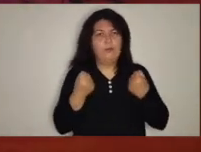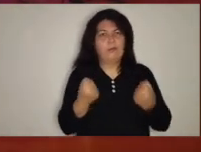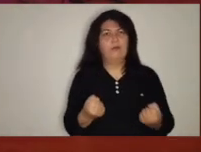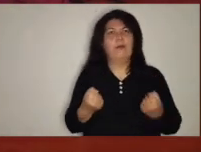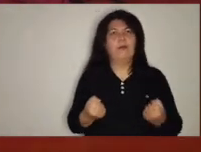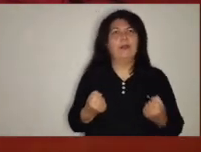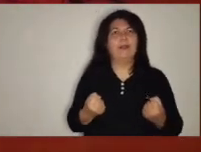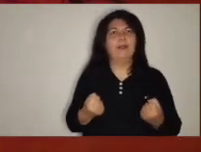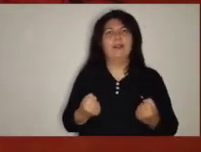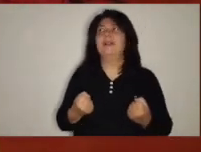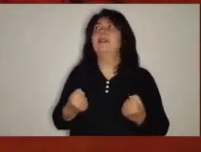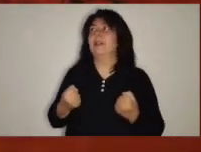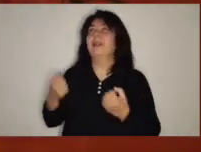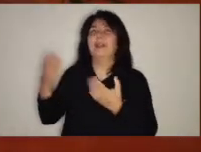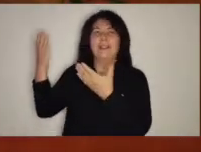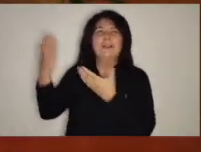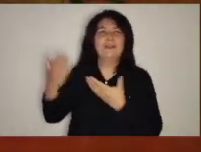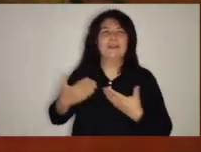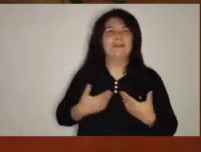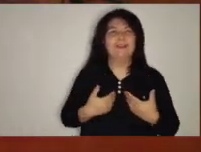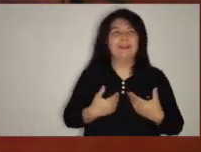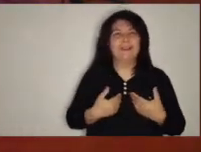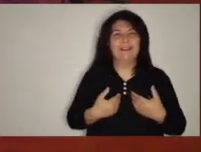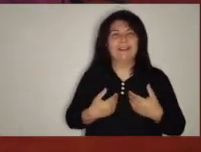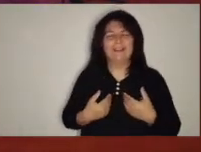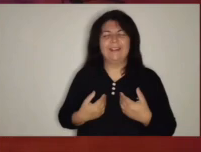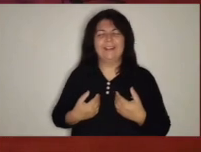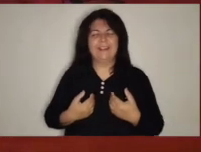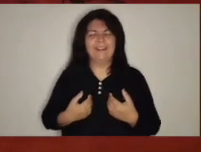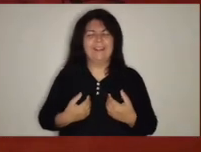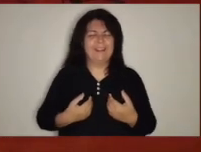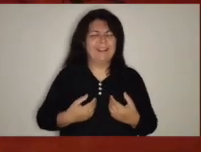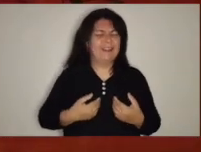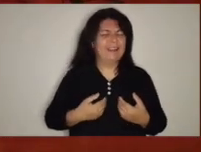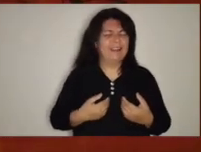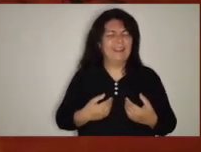sandálias e disse: